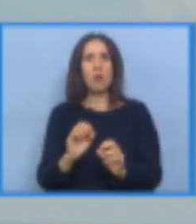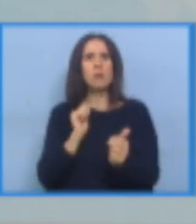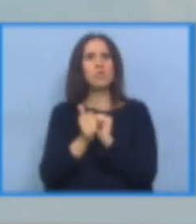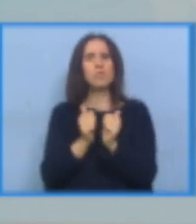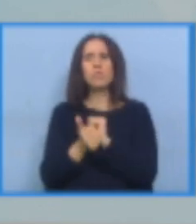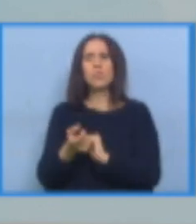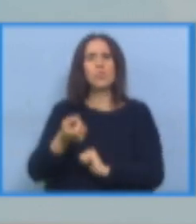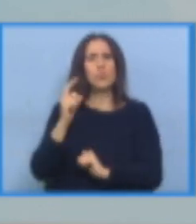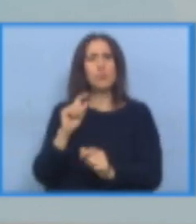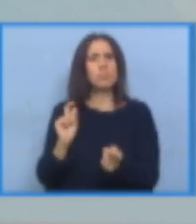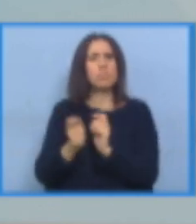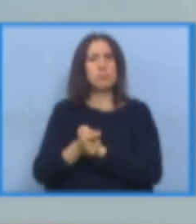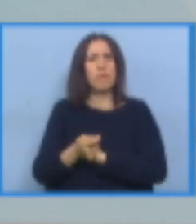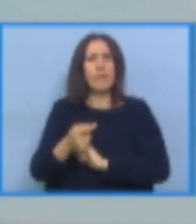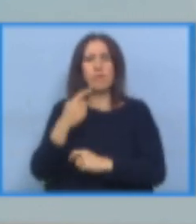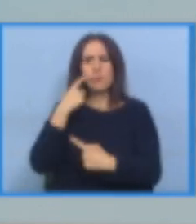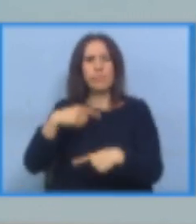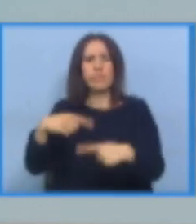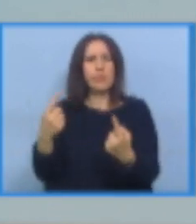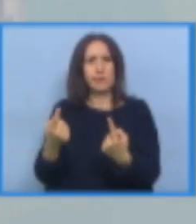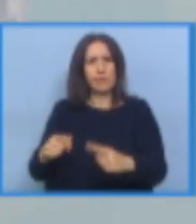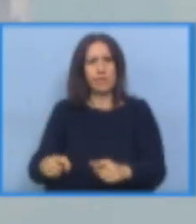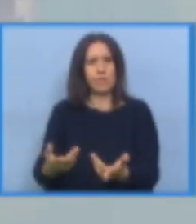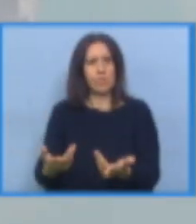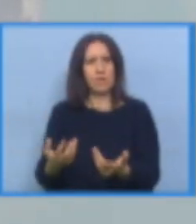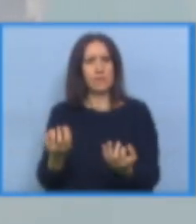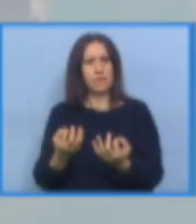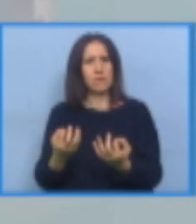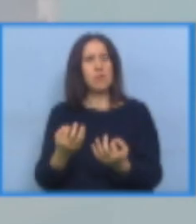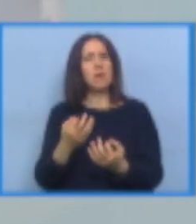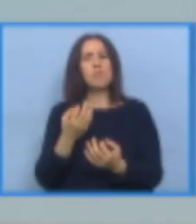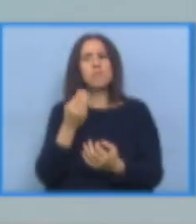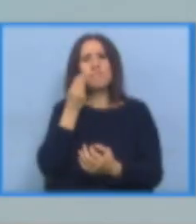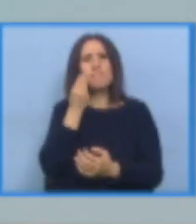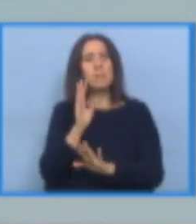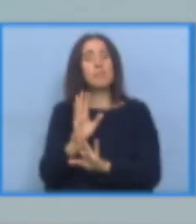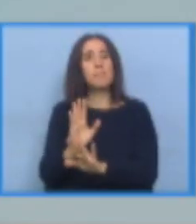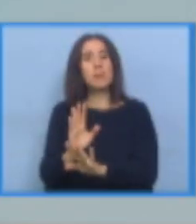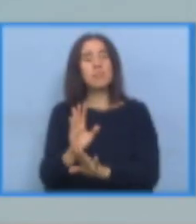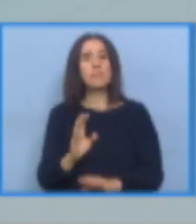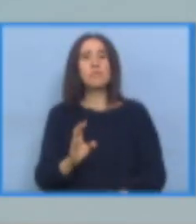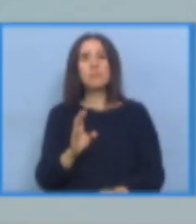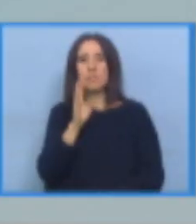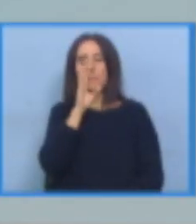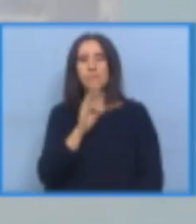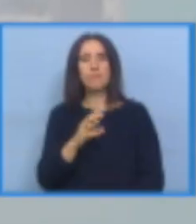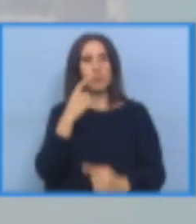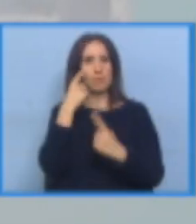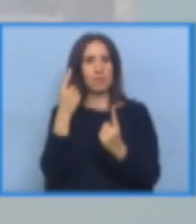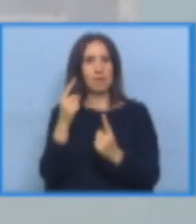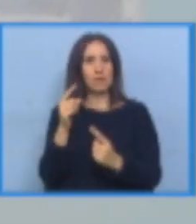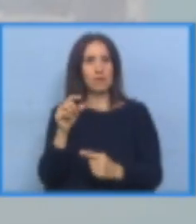de ser desporto para ser, digamos assim, um espetáculo somente, um fenómeno humano. Mas e para se fosse ser bom realmente... espetáculo não era mau,